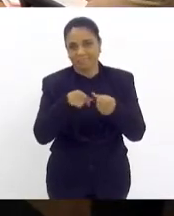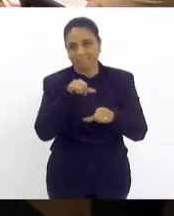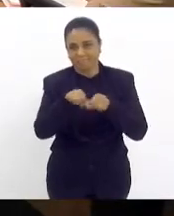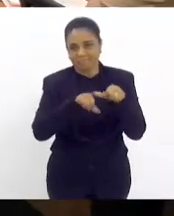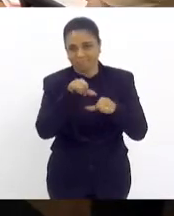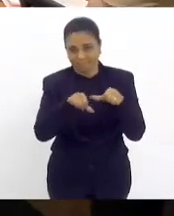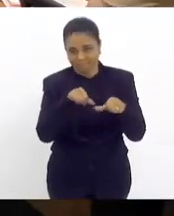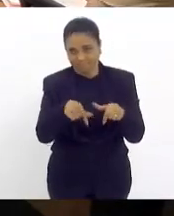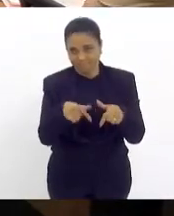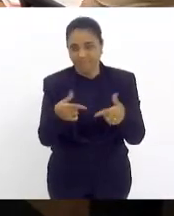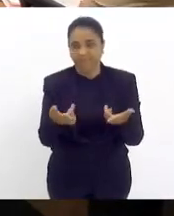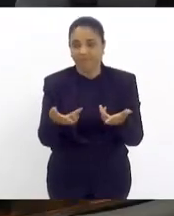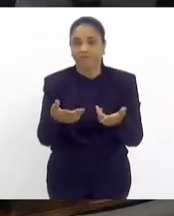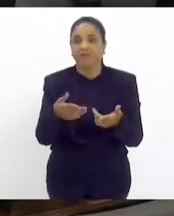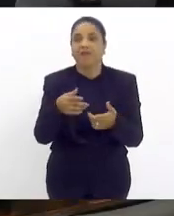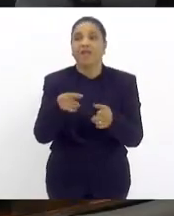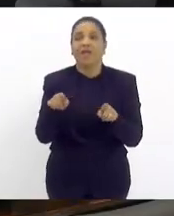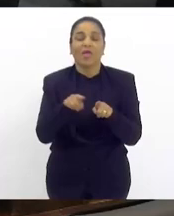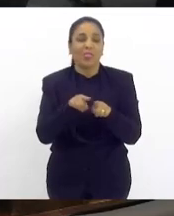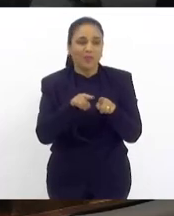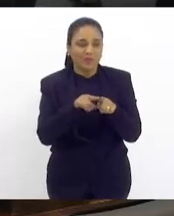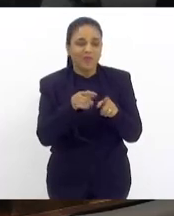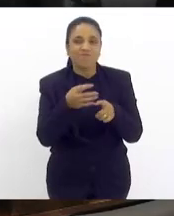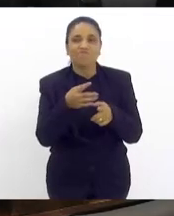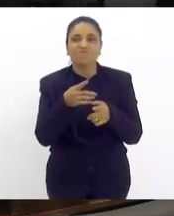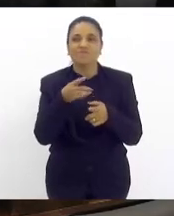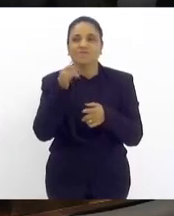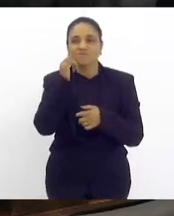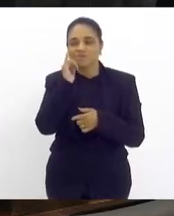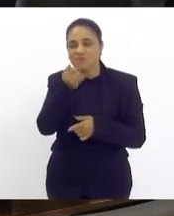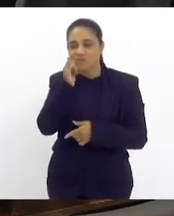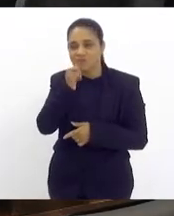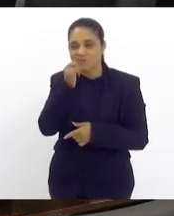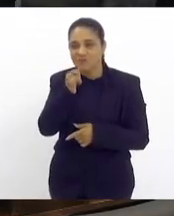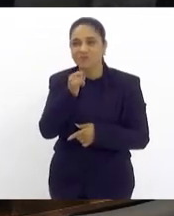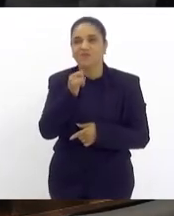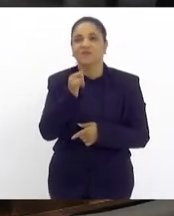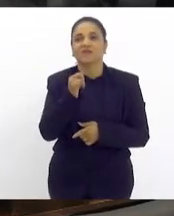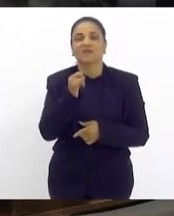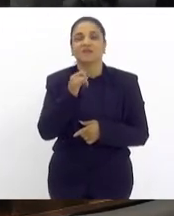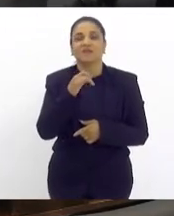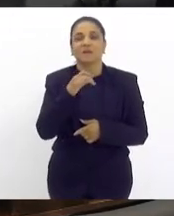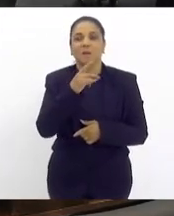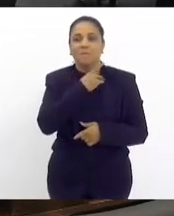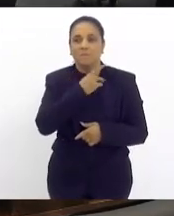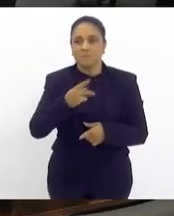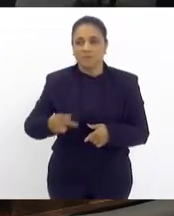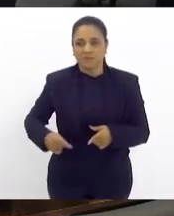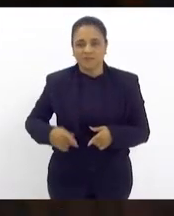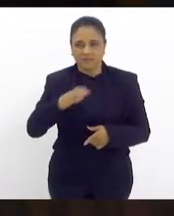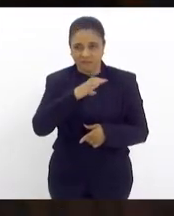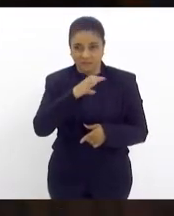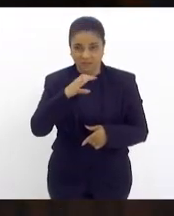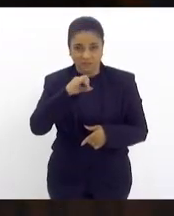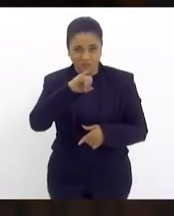OK outra coisa que eu queria falar Carlos de mim só um minutinho ccj como